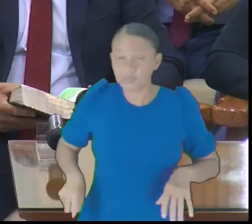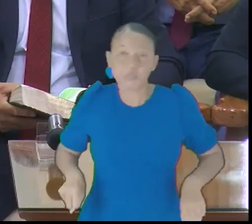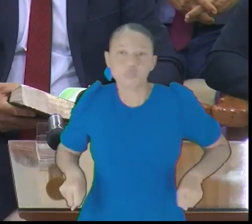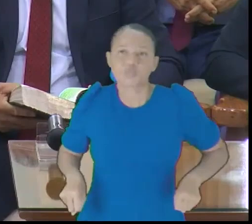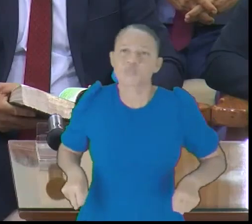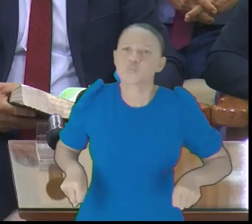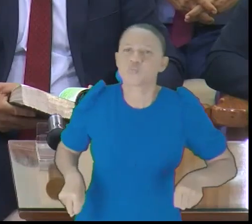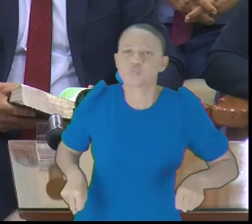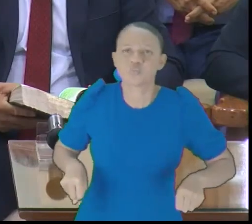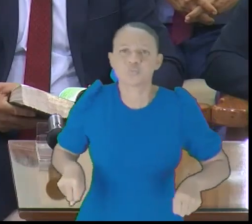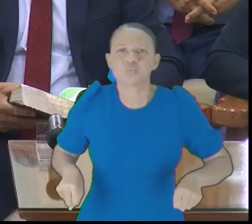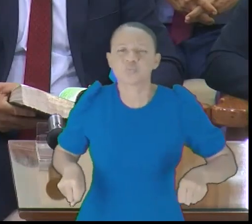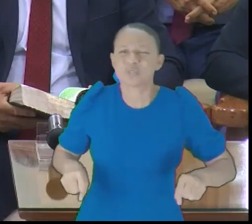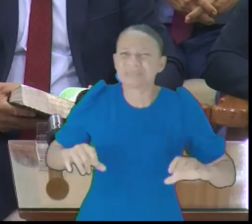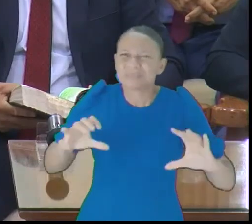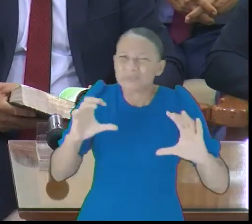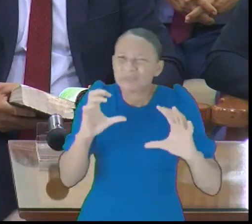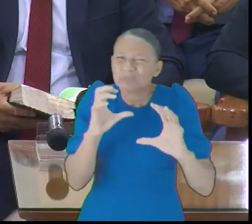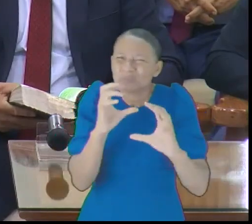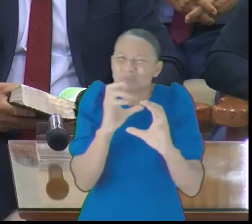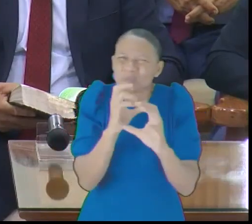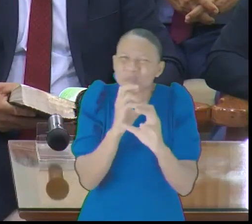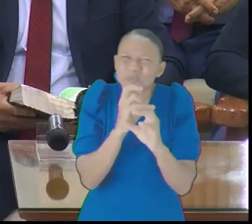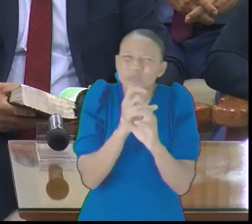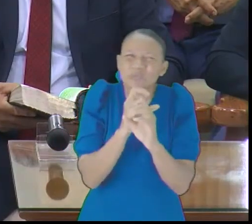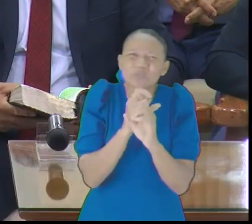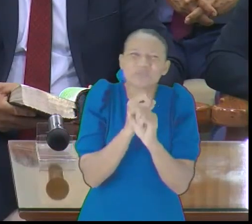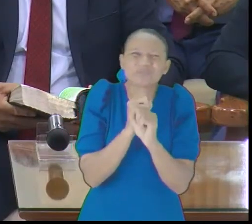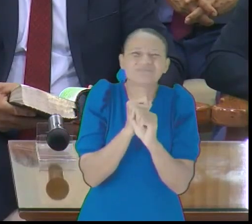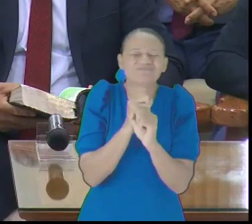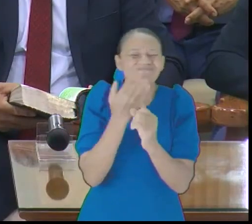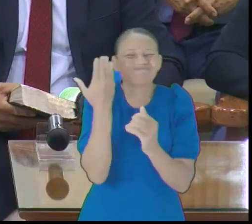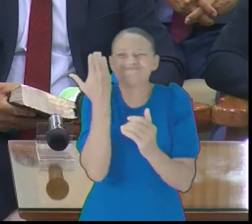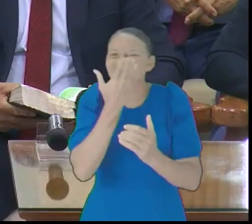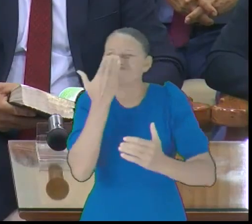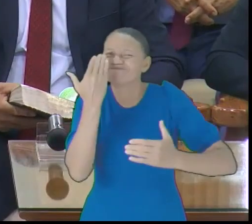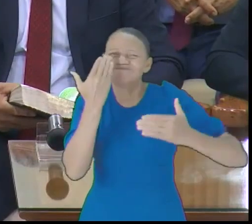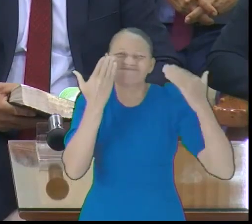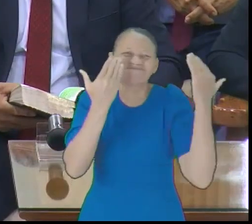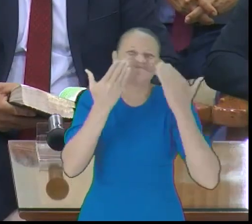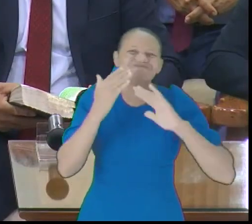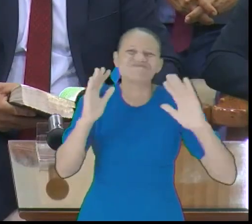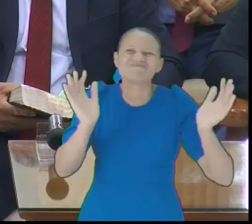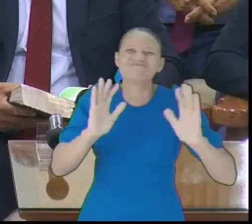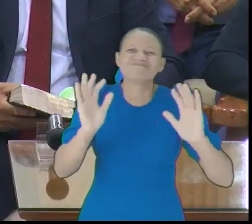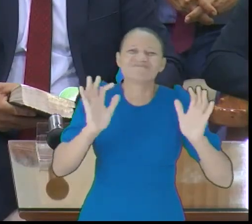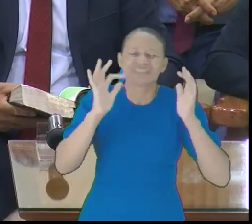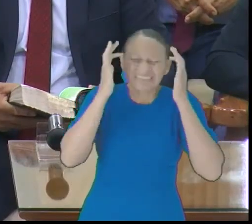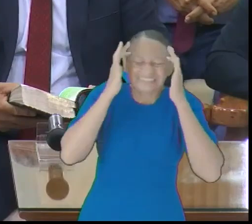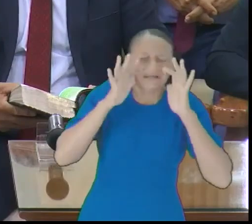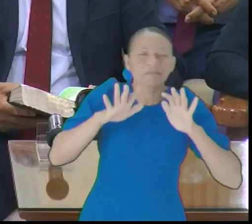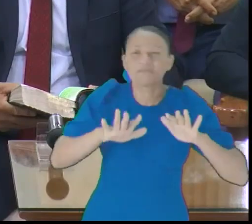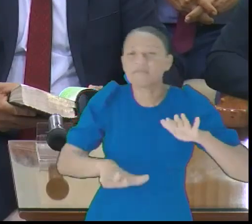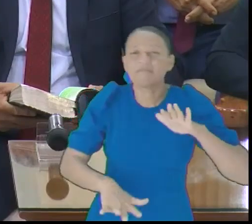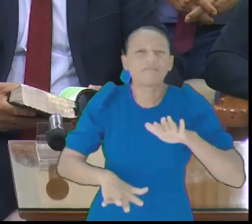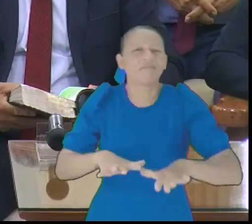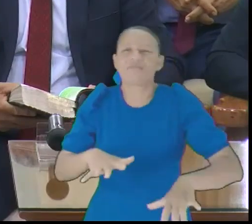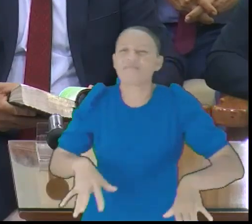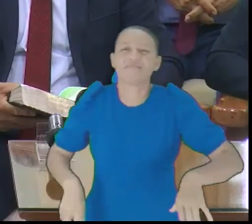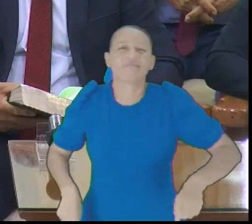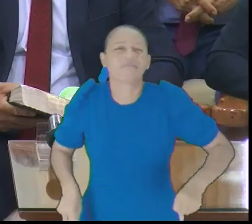atalho escuro, não se via nada no chão, a gente não sabia nem onde estava pisando